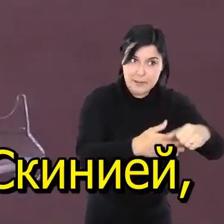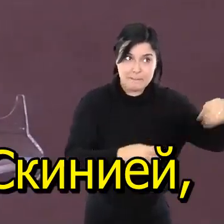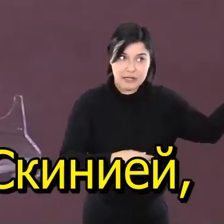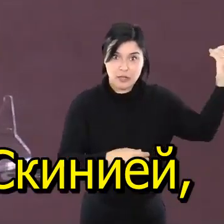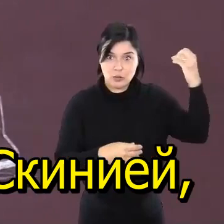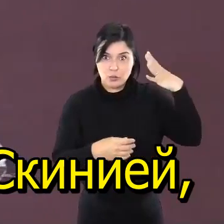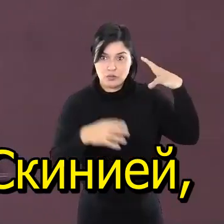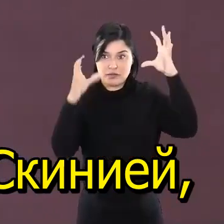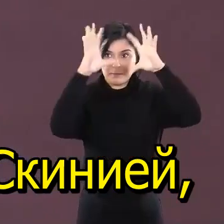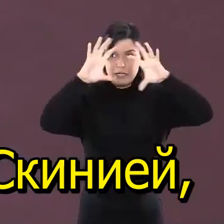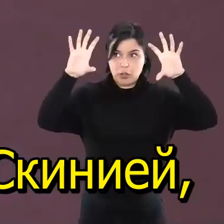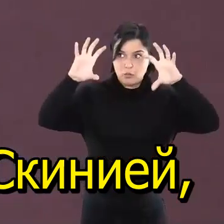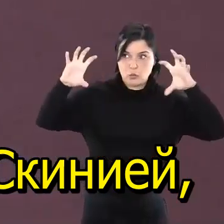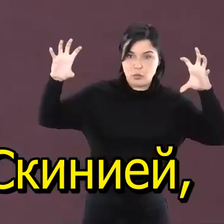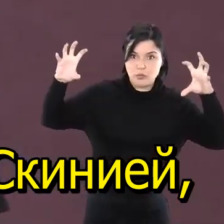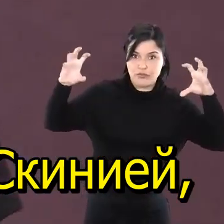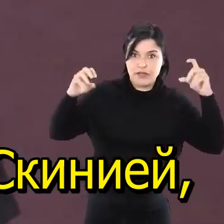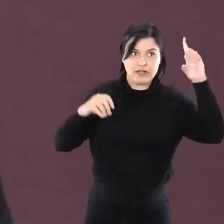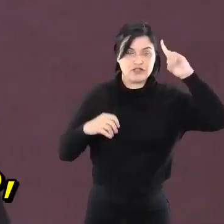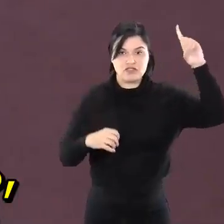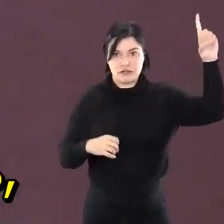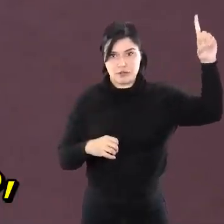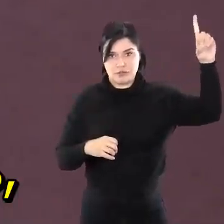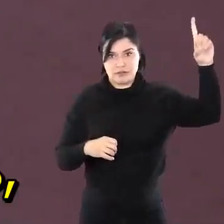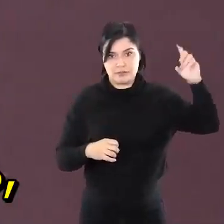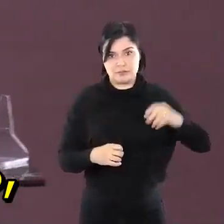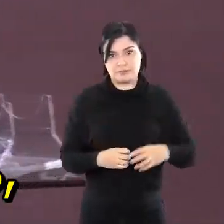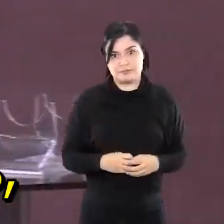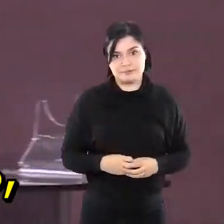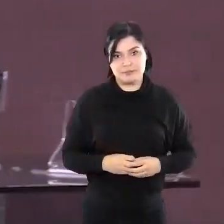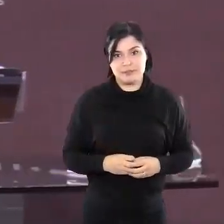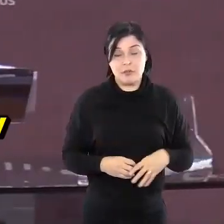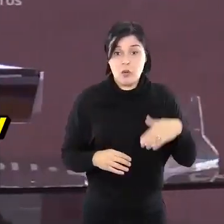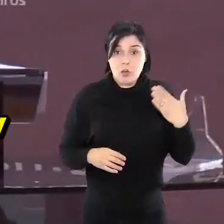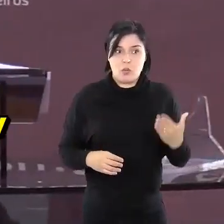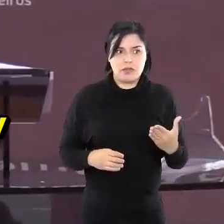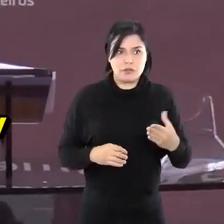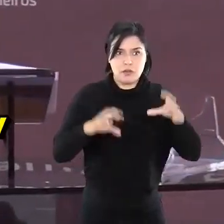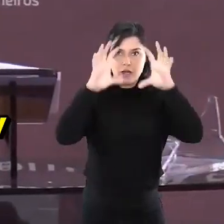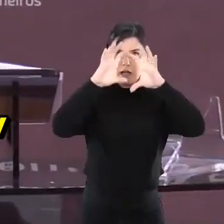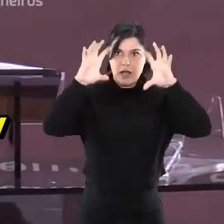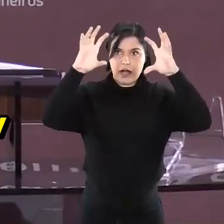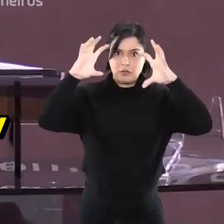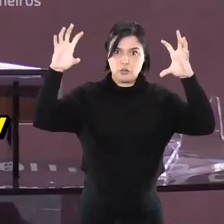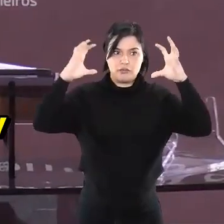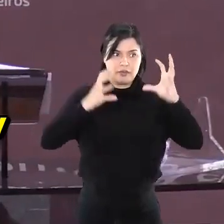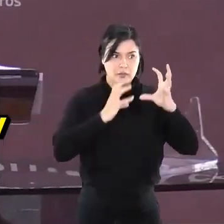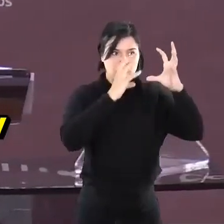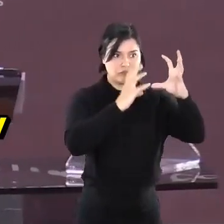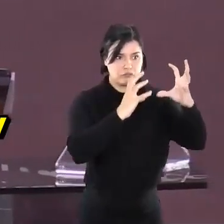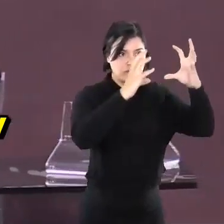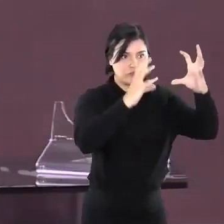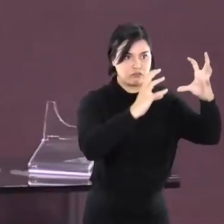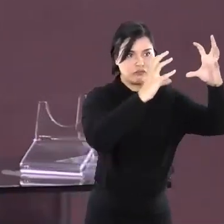Quando a nuvem se levantava do tabernáculo, era hora de marchar. Quando parava, era hora de parar.